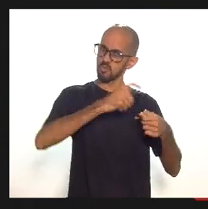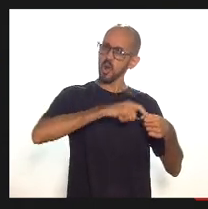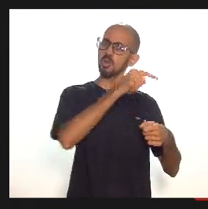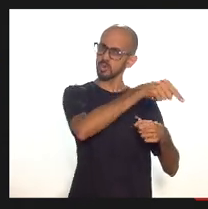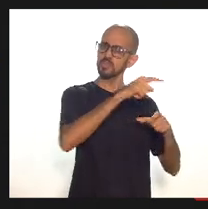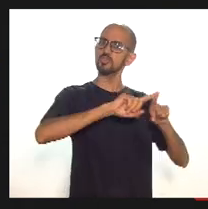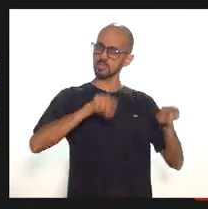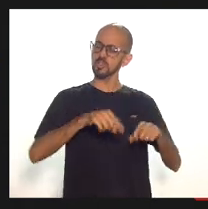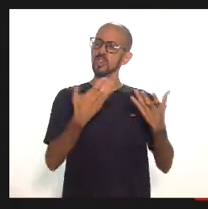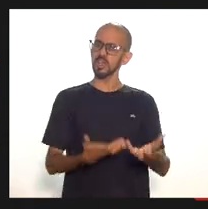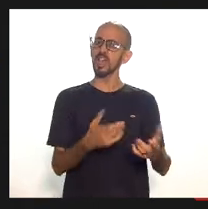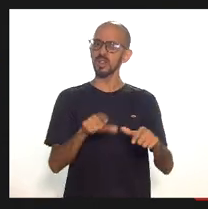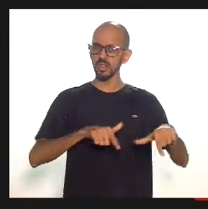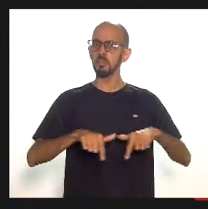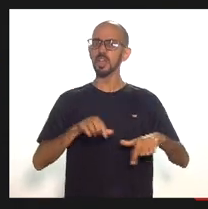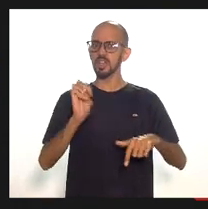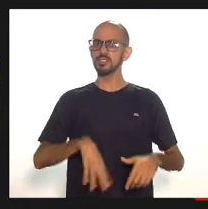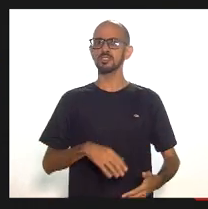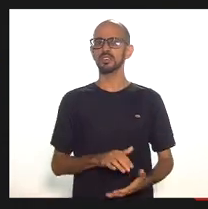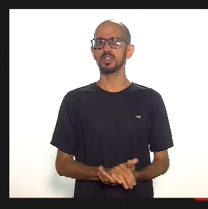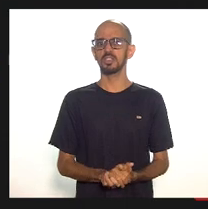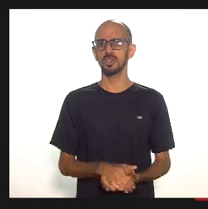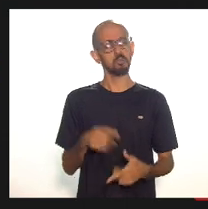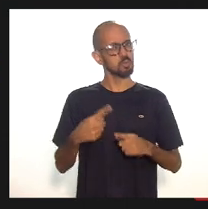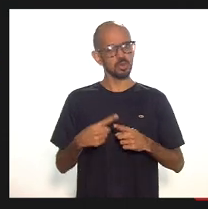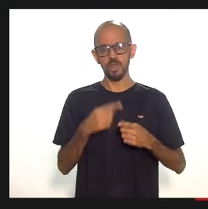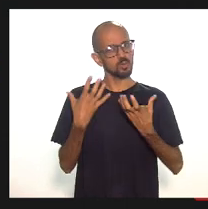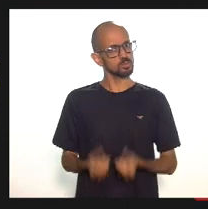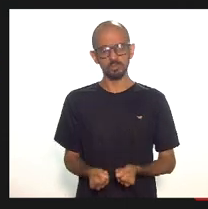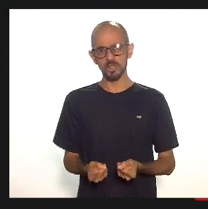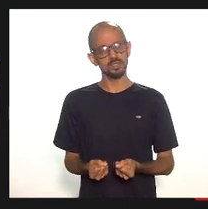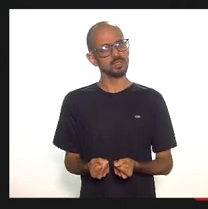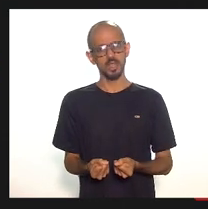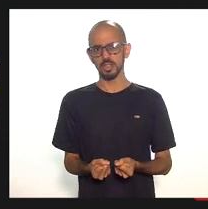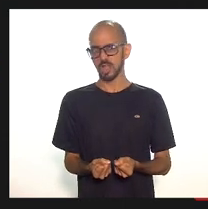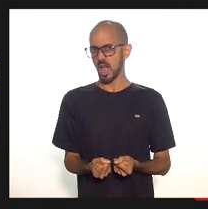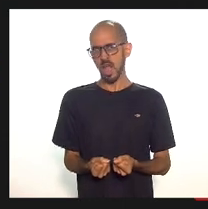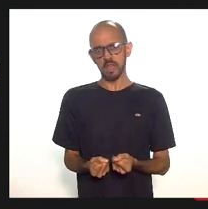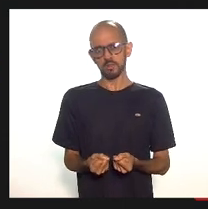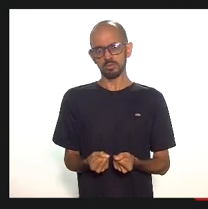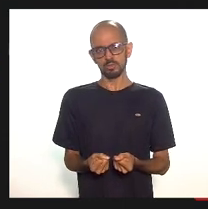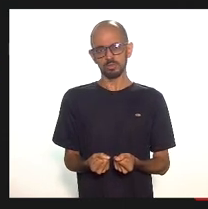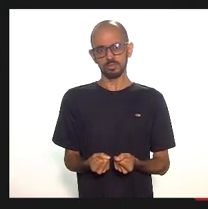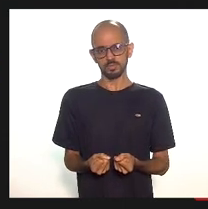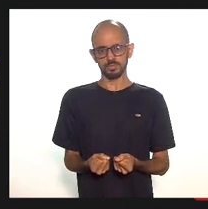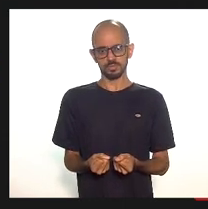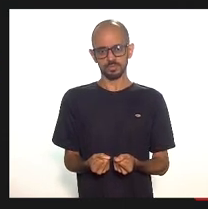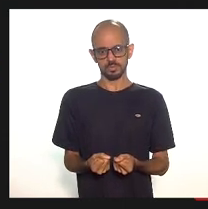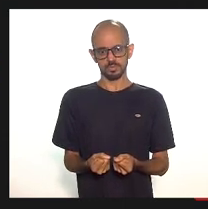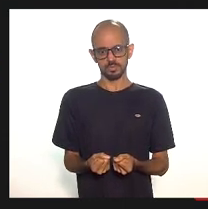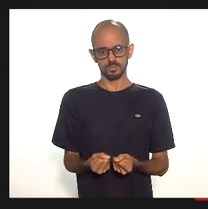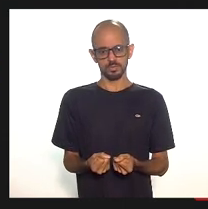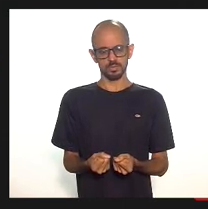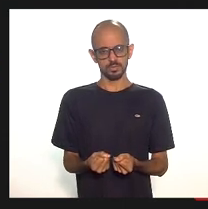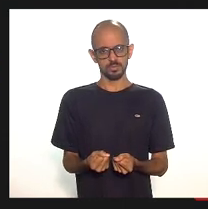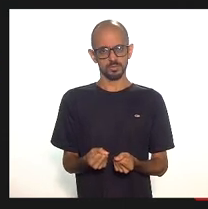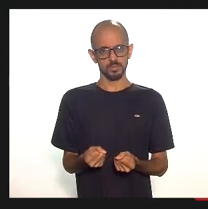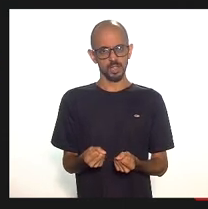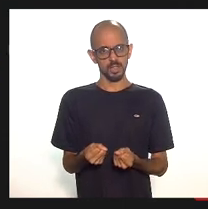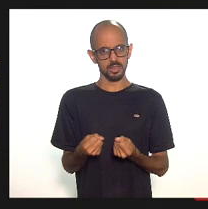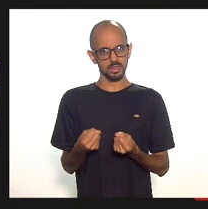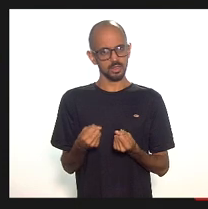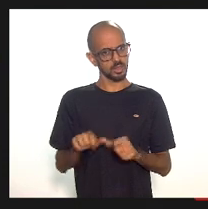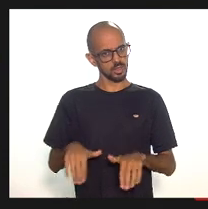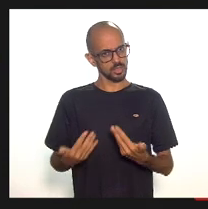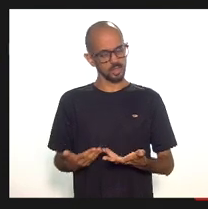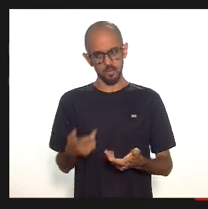porque querem trabalhar. Porque é inaceitável que o governo faz jogar a responsabilidade para os profissionais. Sidney. Jogar essa responsabilidade